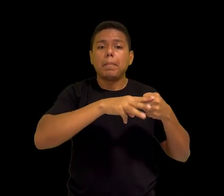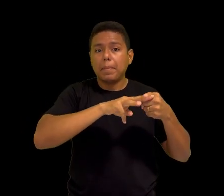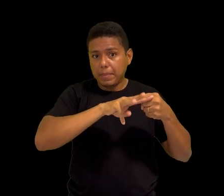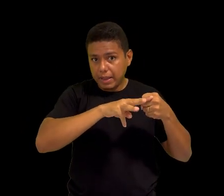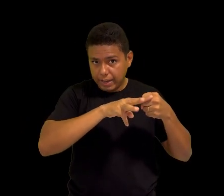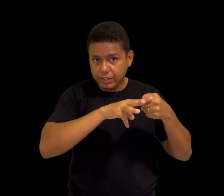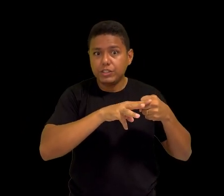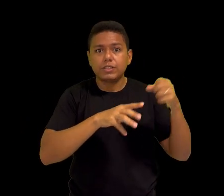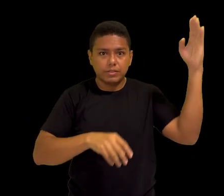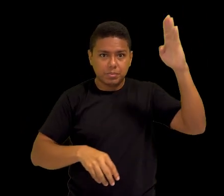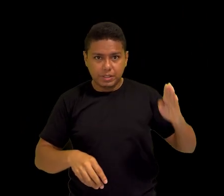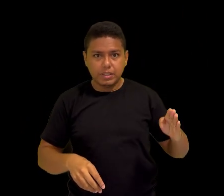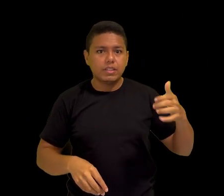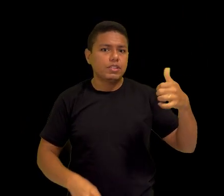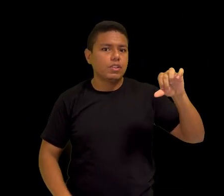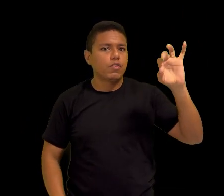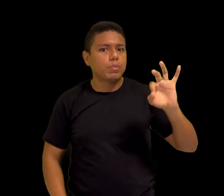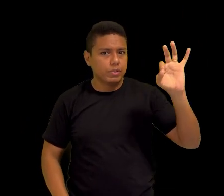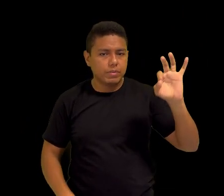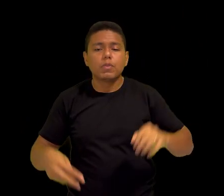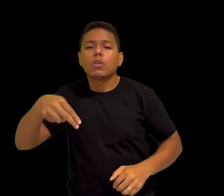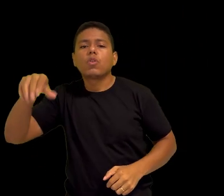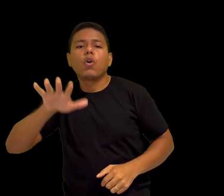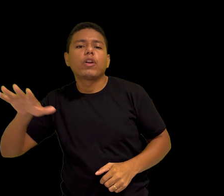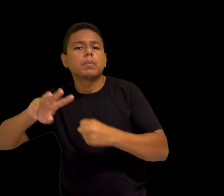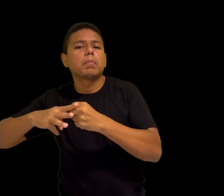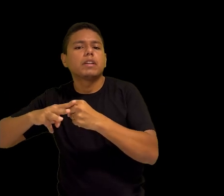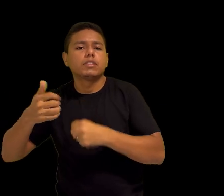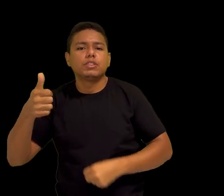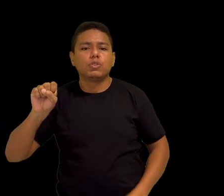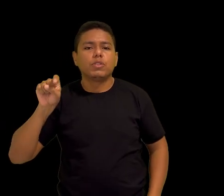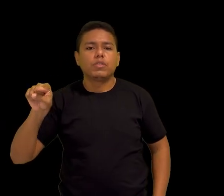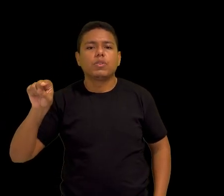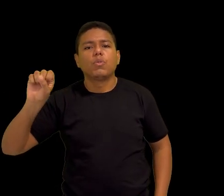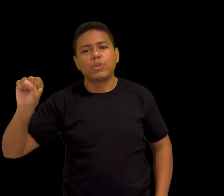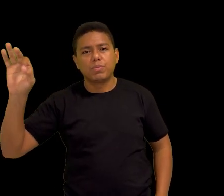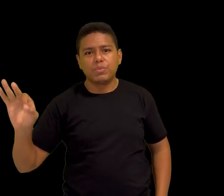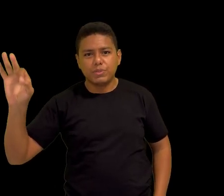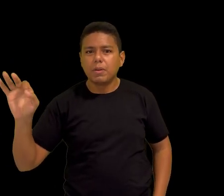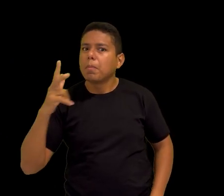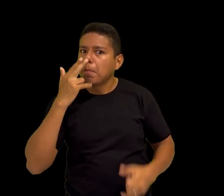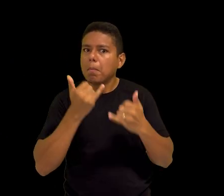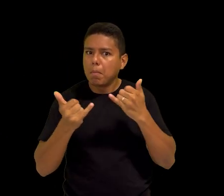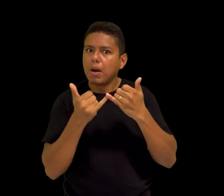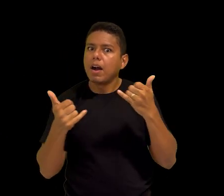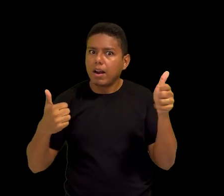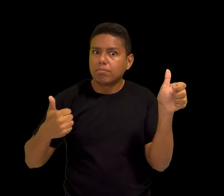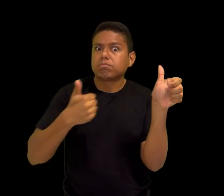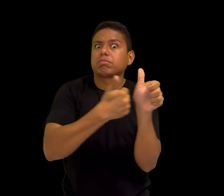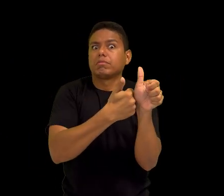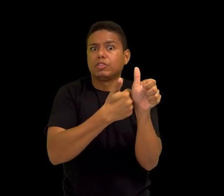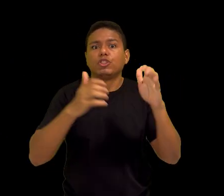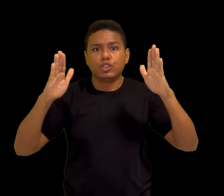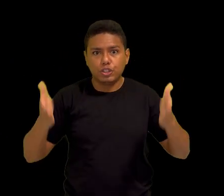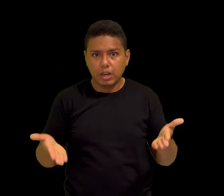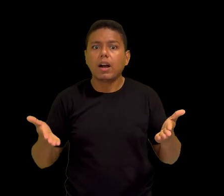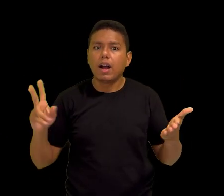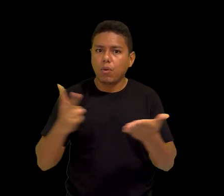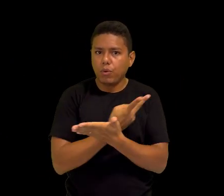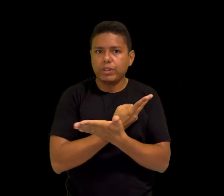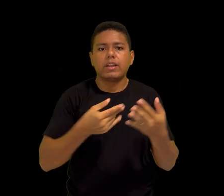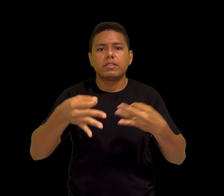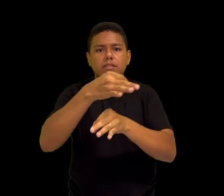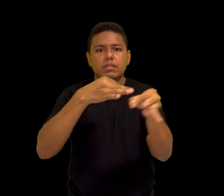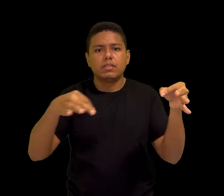nacional é 19%, para a região Nordeste é 18,8%. Então, muito próximo da média nacional a prevalência de anemia para